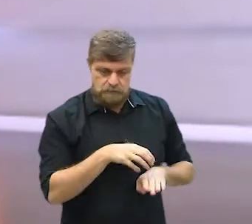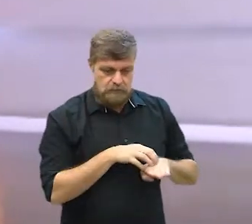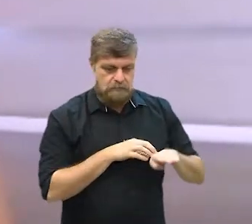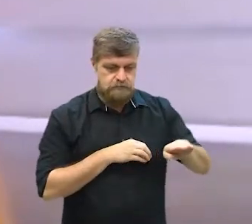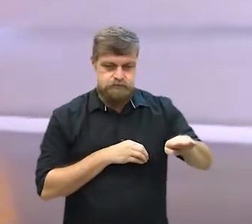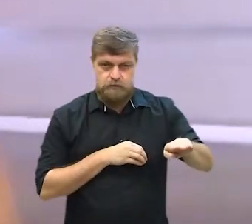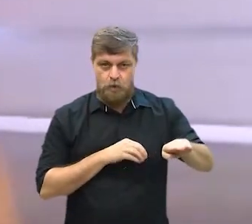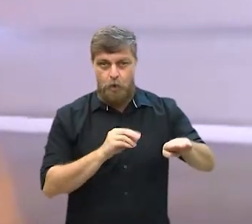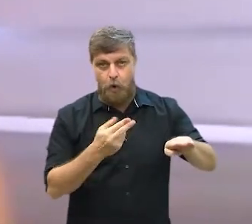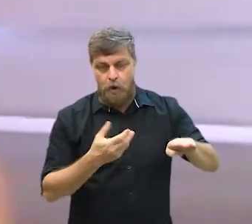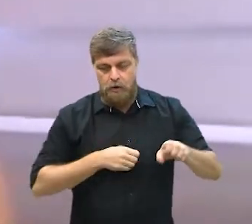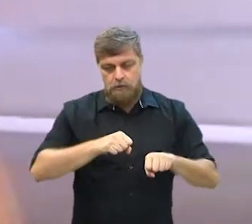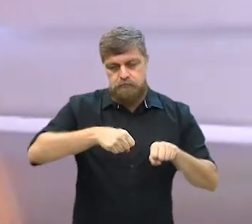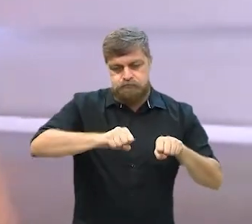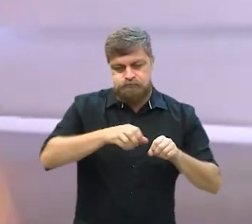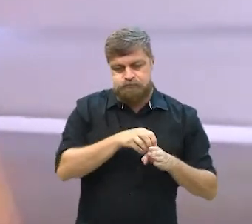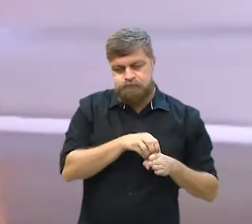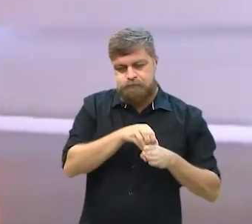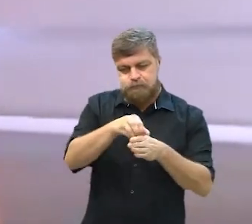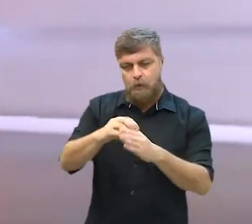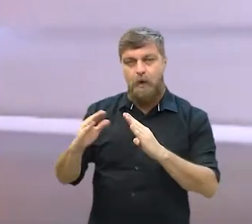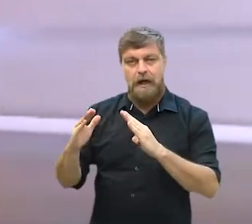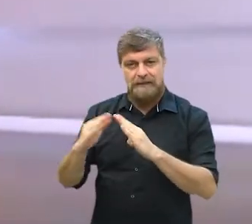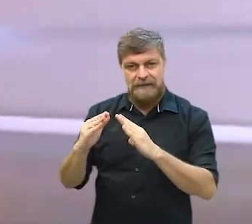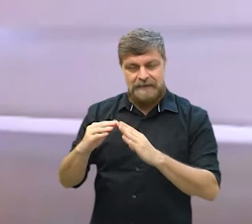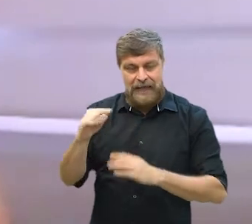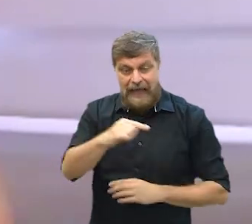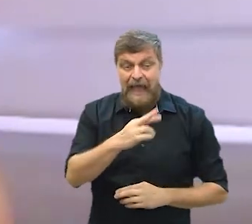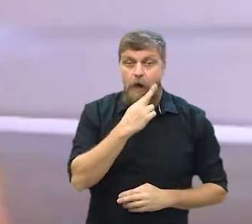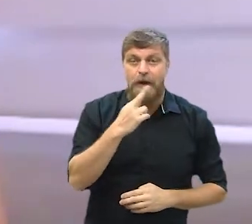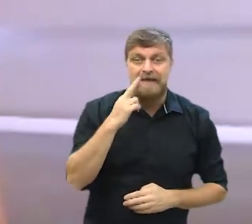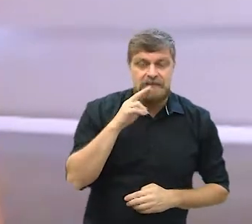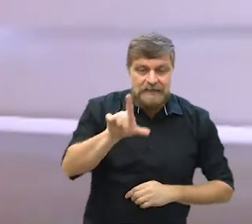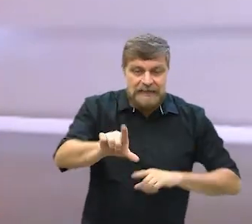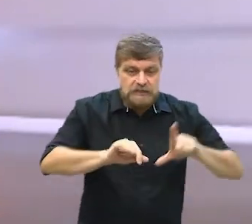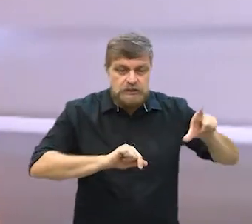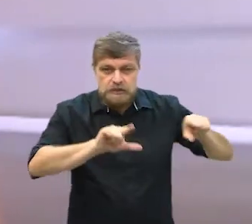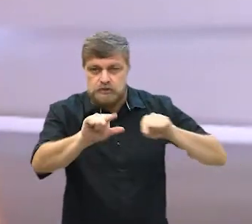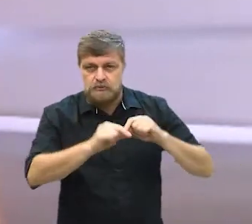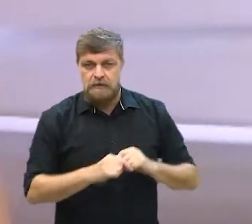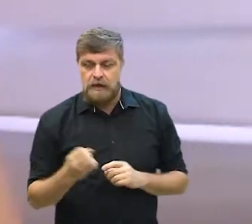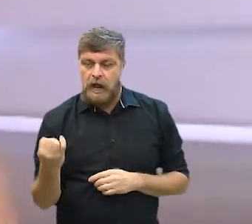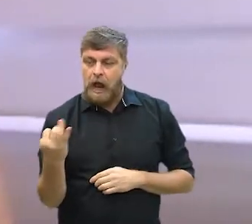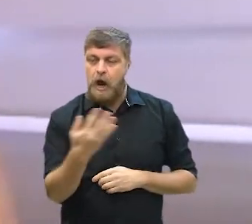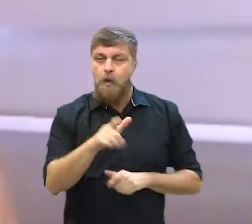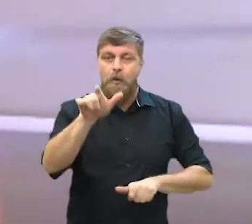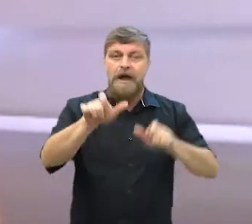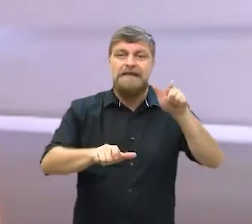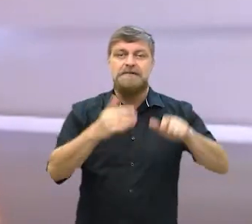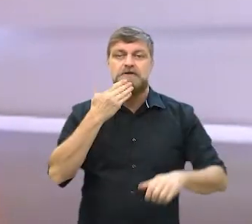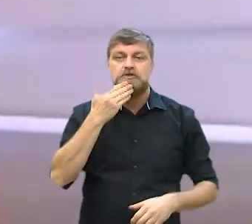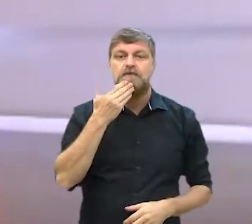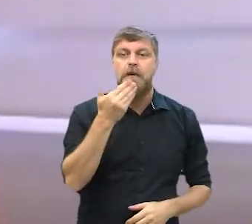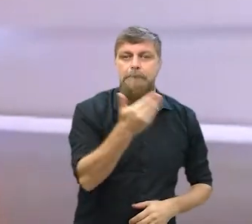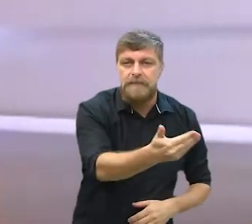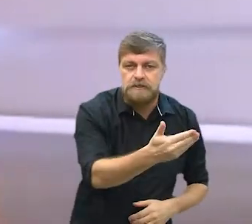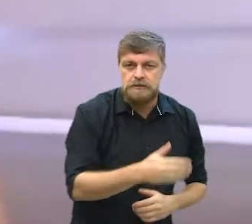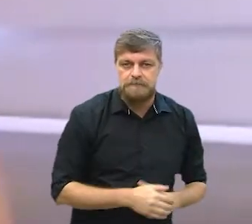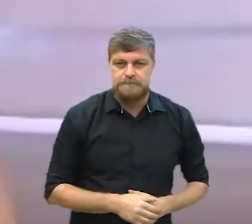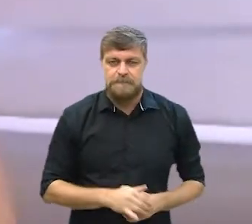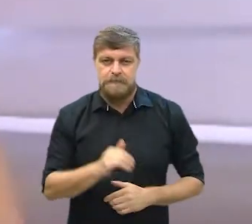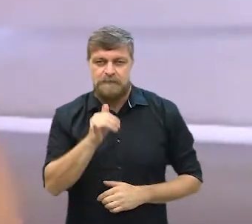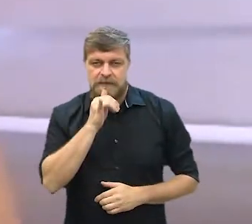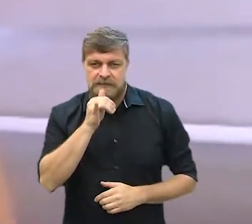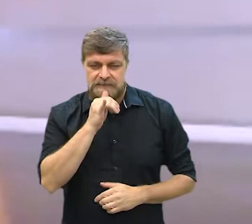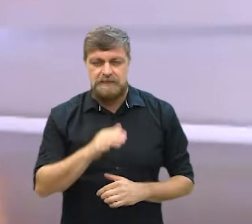pedido ou se ele permite que a entrega vai ser feita. Ele escolhe o número de pessoas que vão fazer esse pedido.